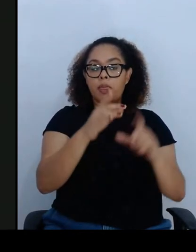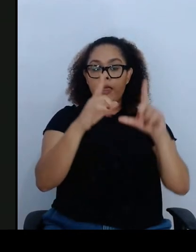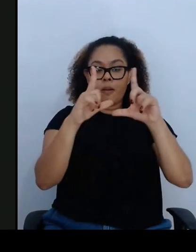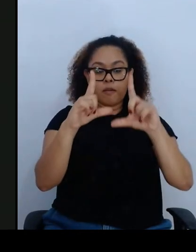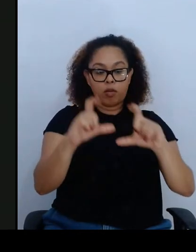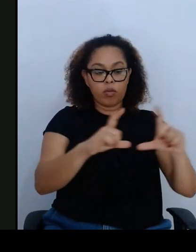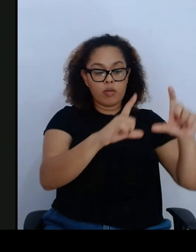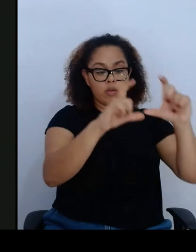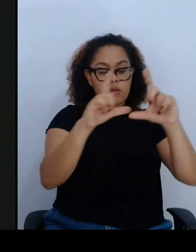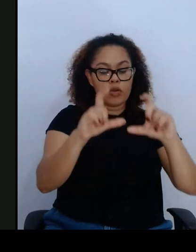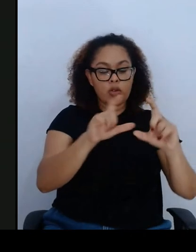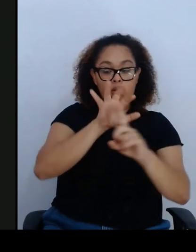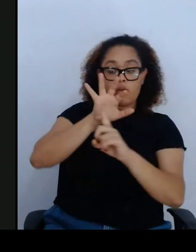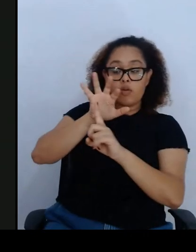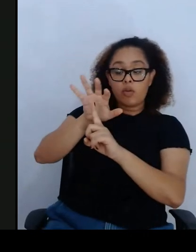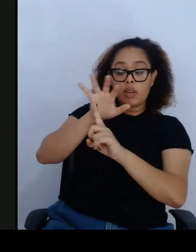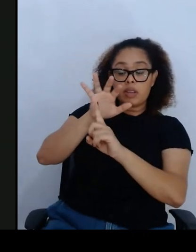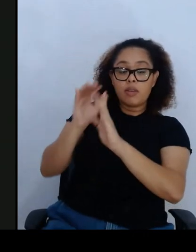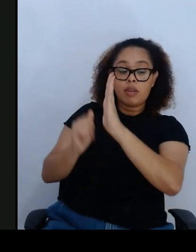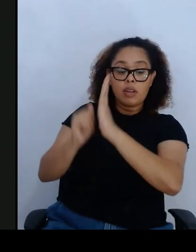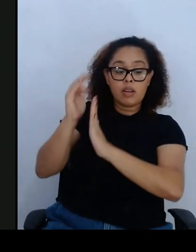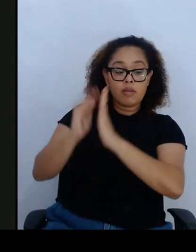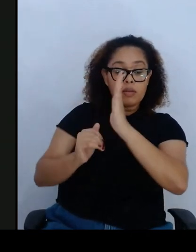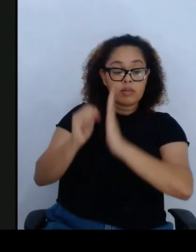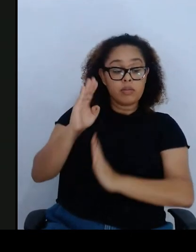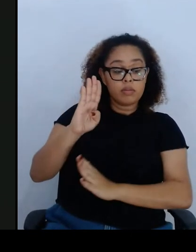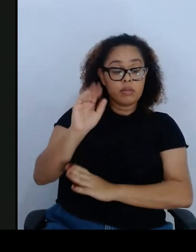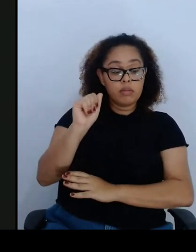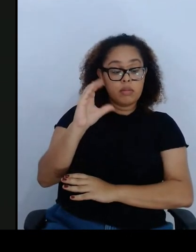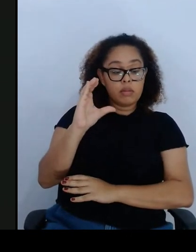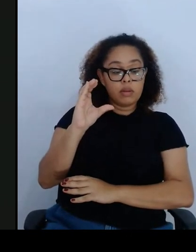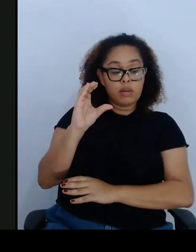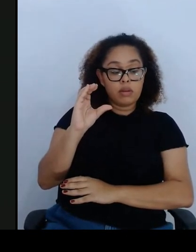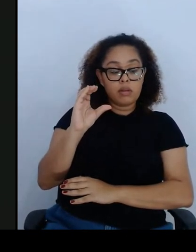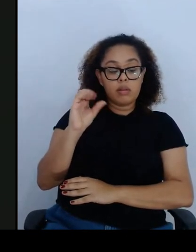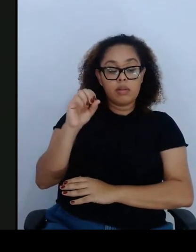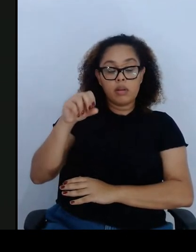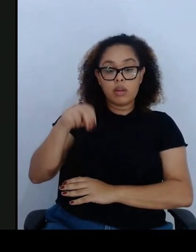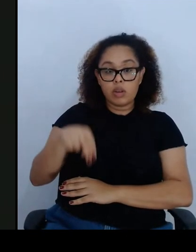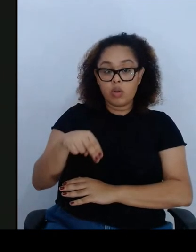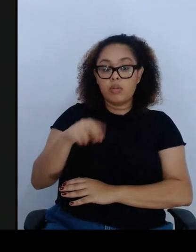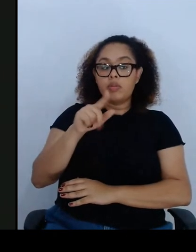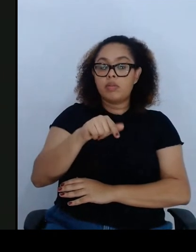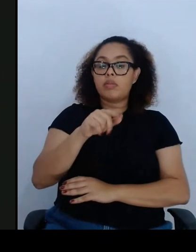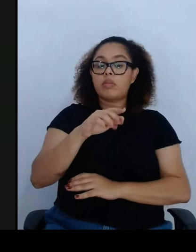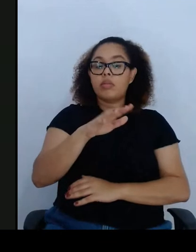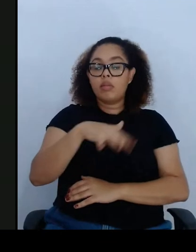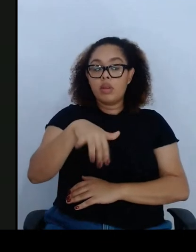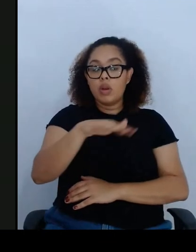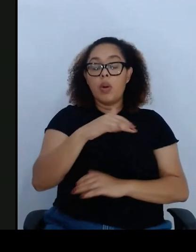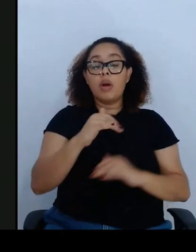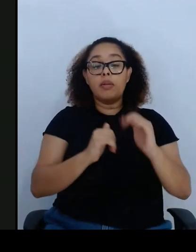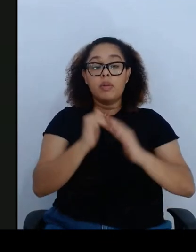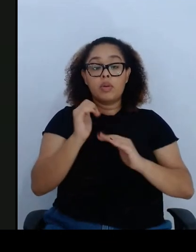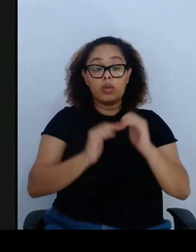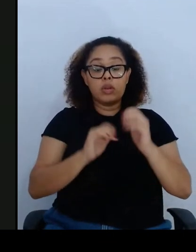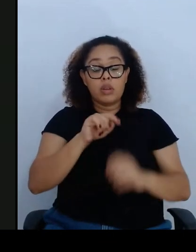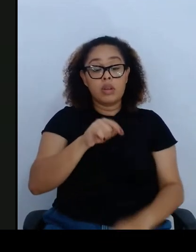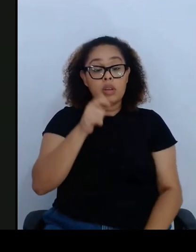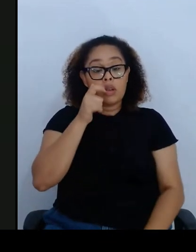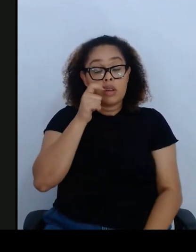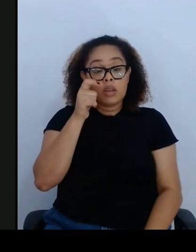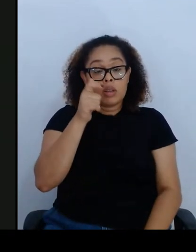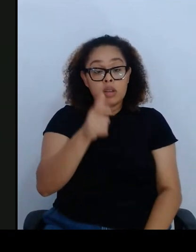agora eu acho que essa é uma das áreas mais produtivas do seu trabalho O interessante aqui eu quero